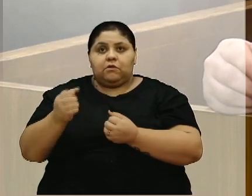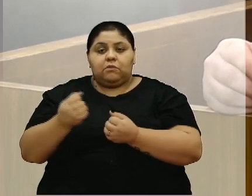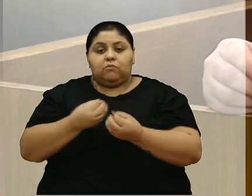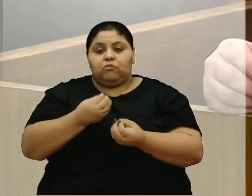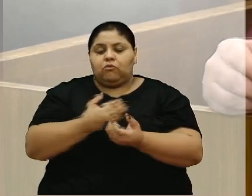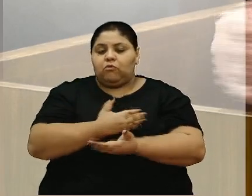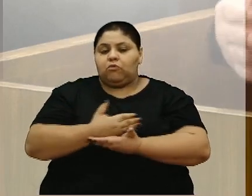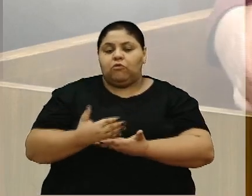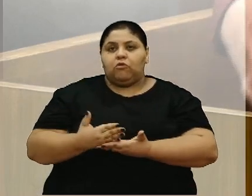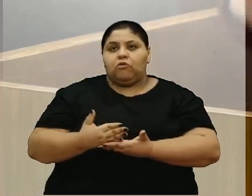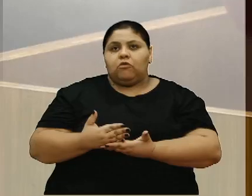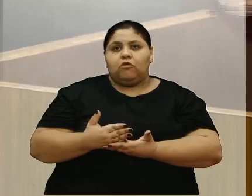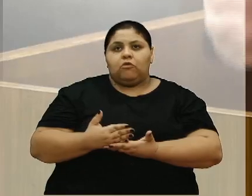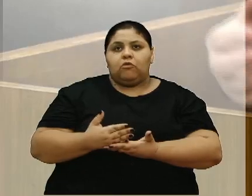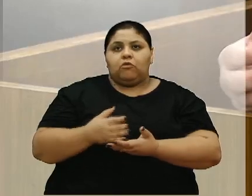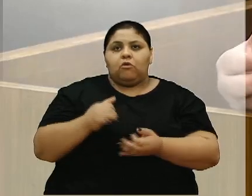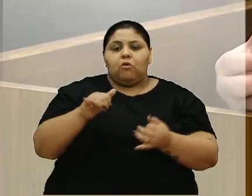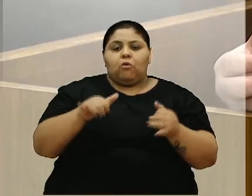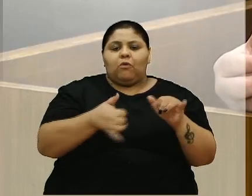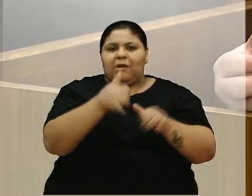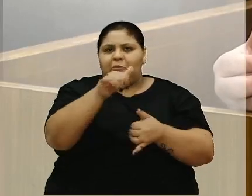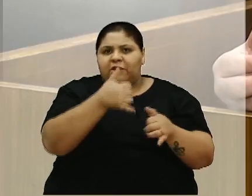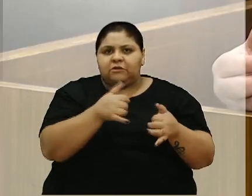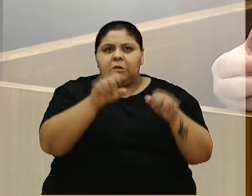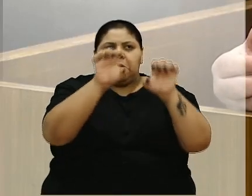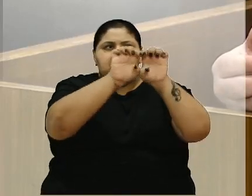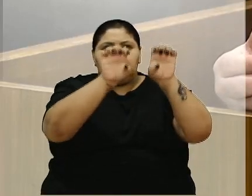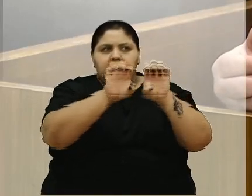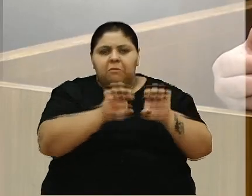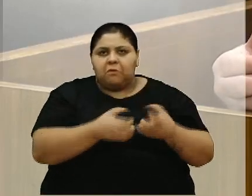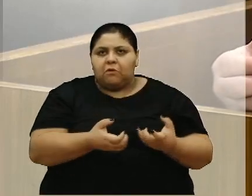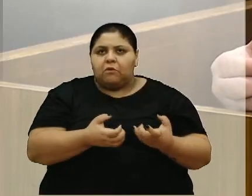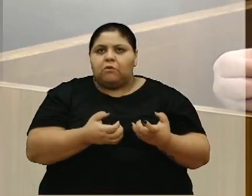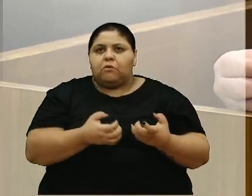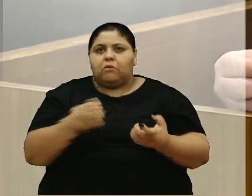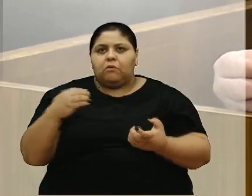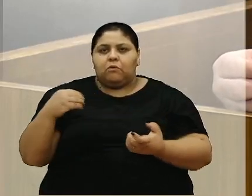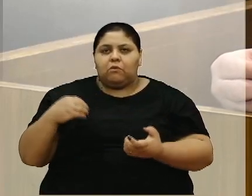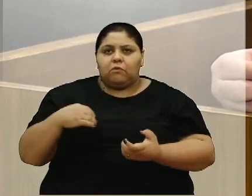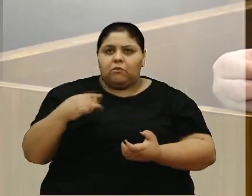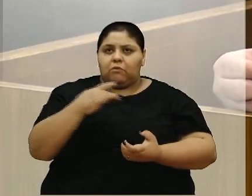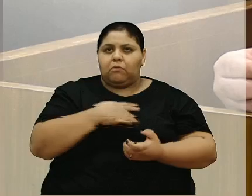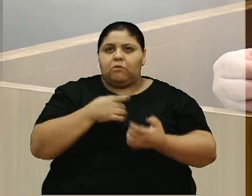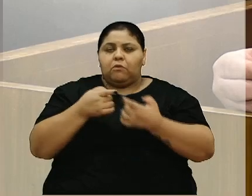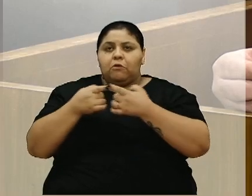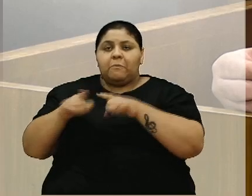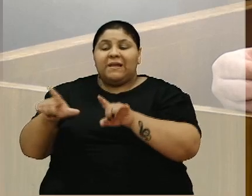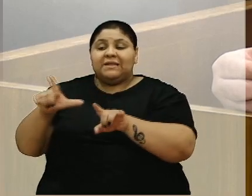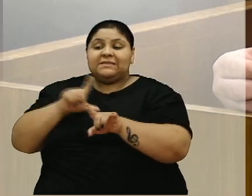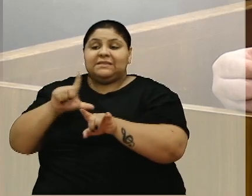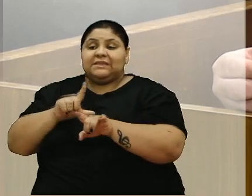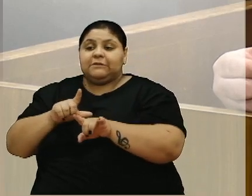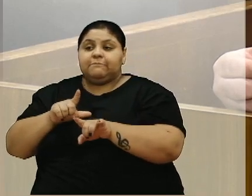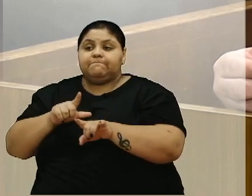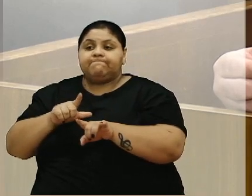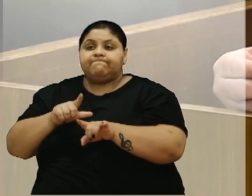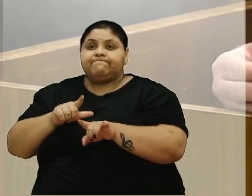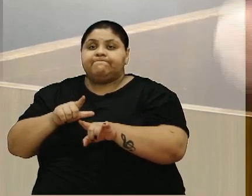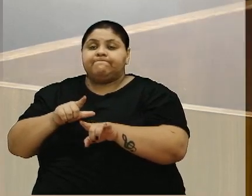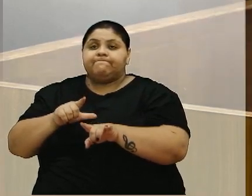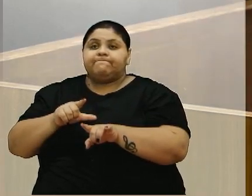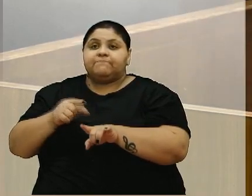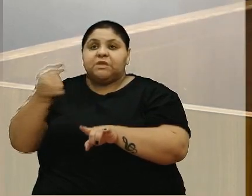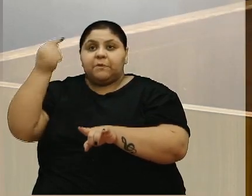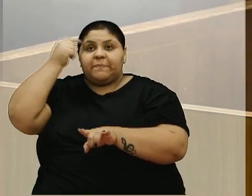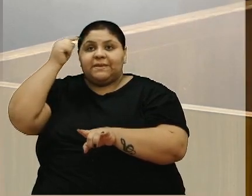iniciar com laboratórios, com estrutura, para um curso de medicina, mas no horizonte nós temos que ter a medicina. A